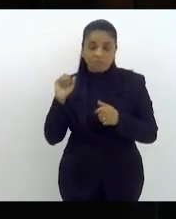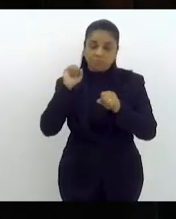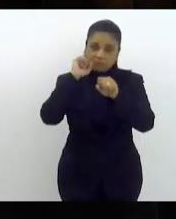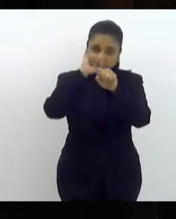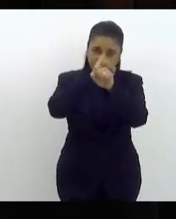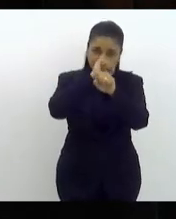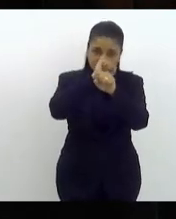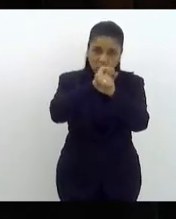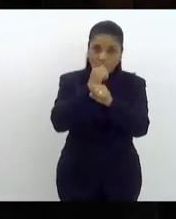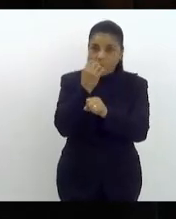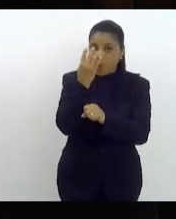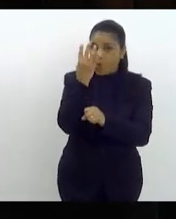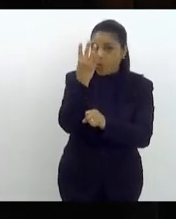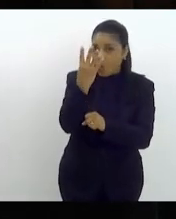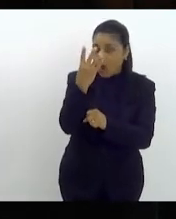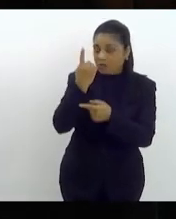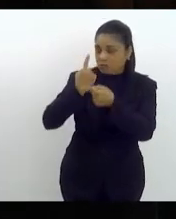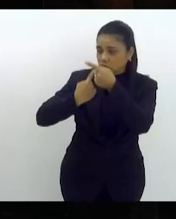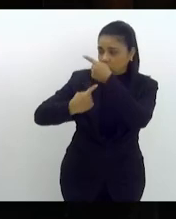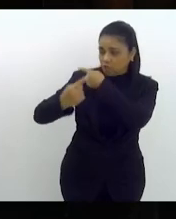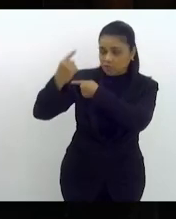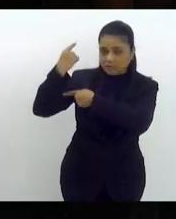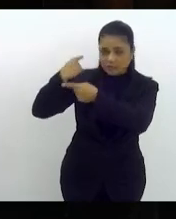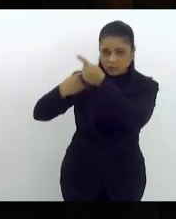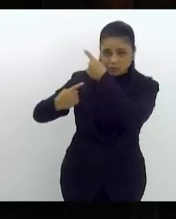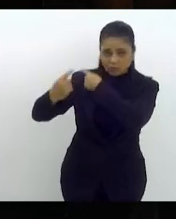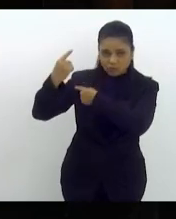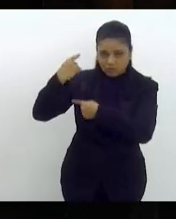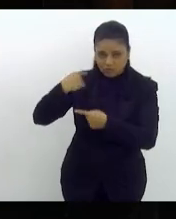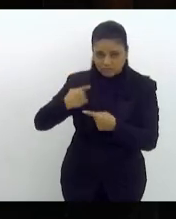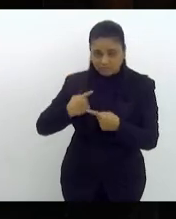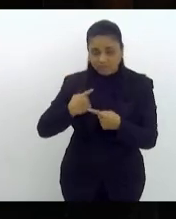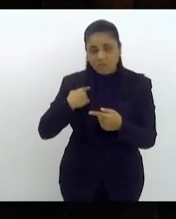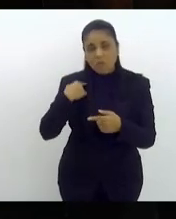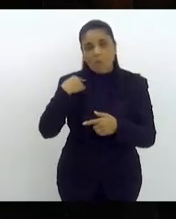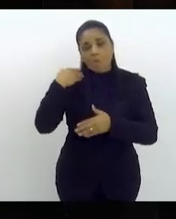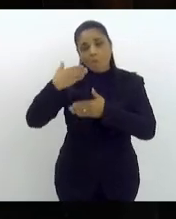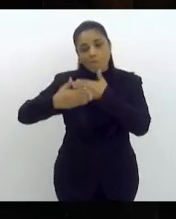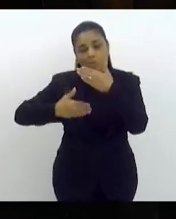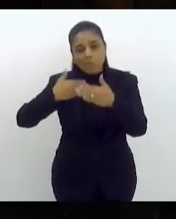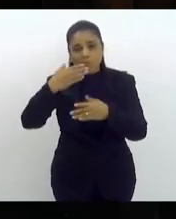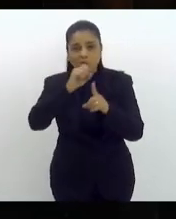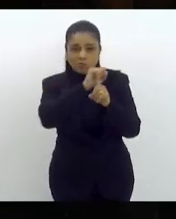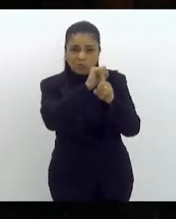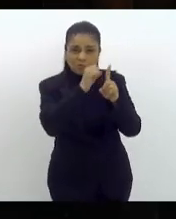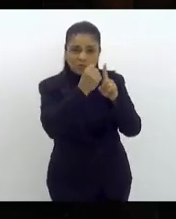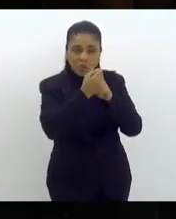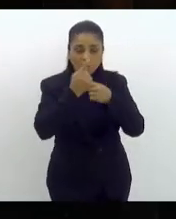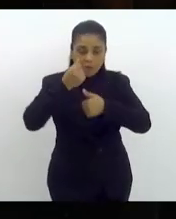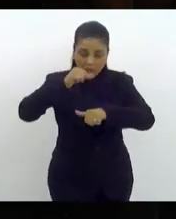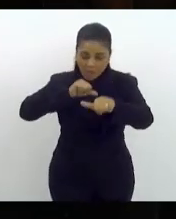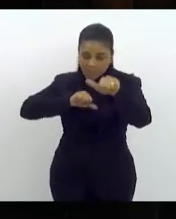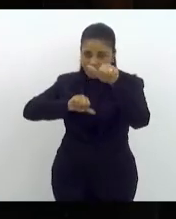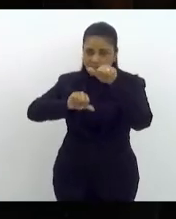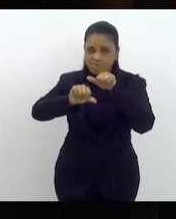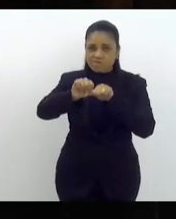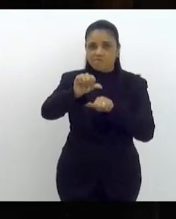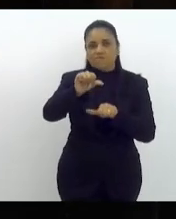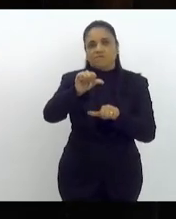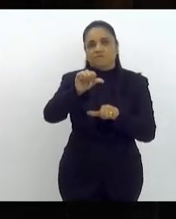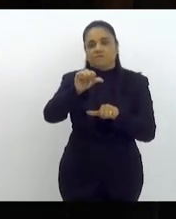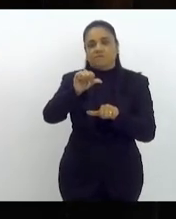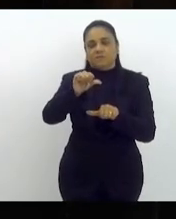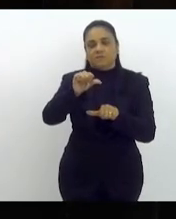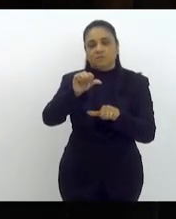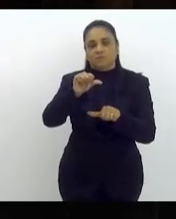três quatro gerações atrás então é um processo social de inversão de uma pirâmide social até que essas